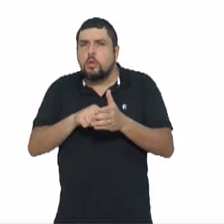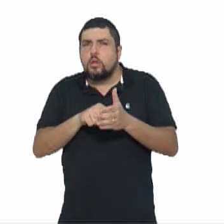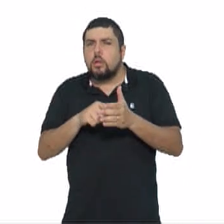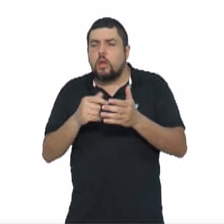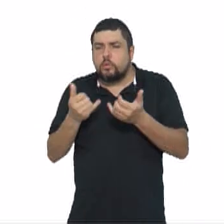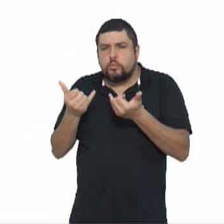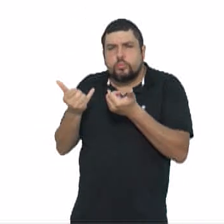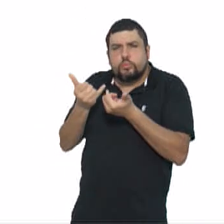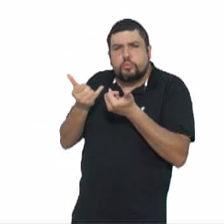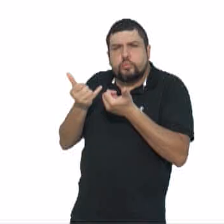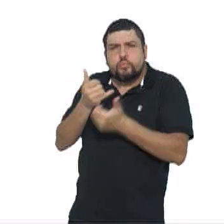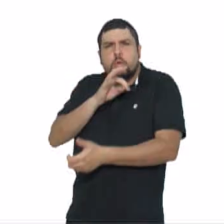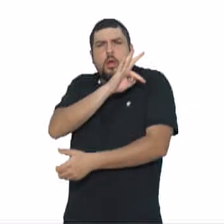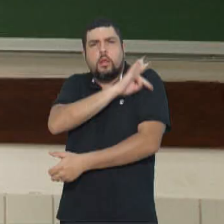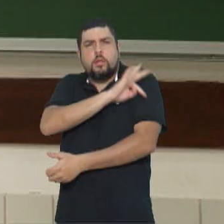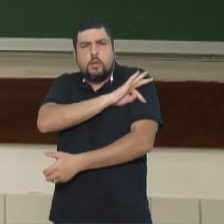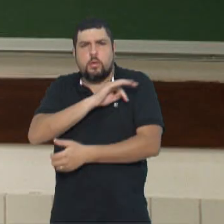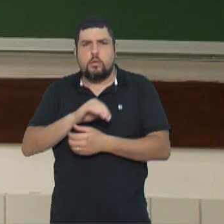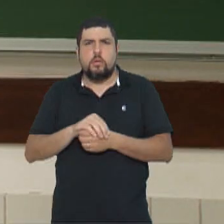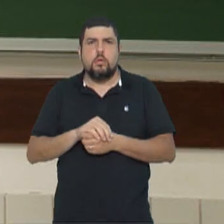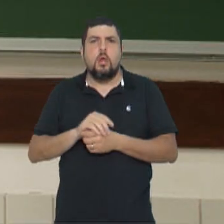esse aspecto técnico.